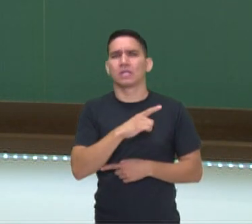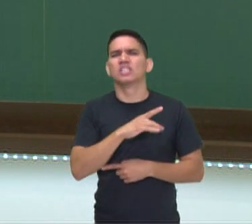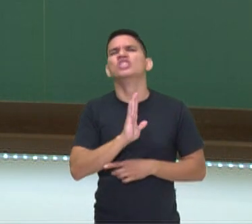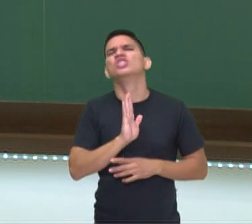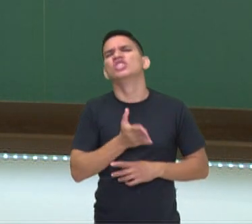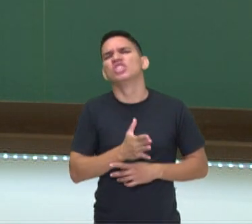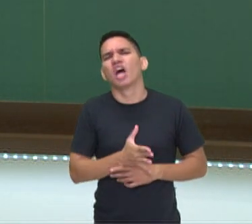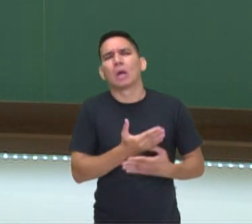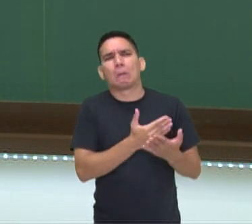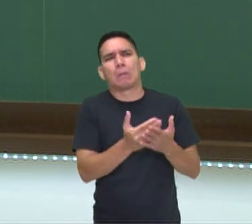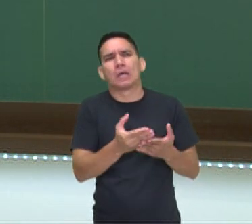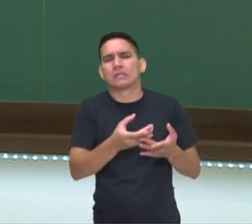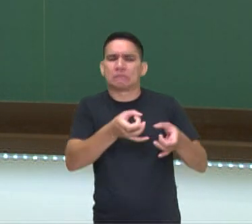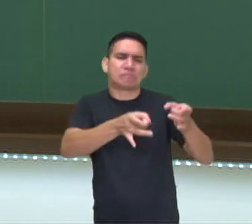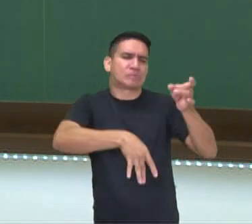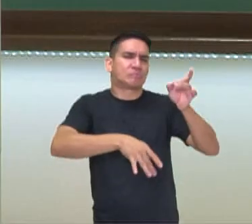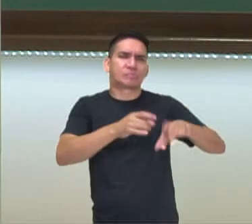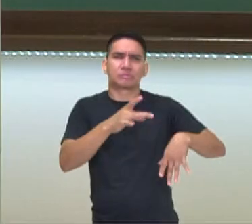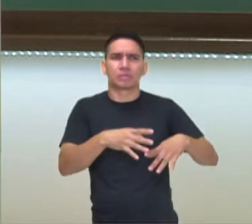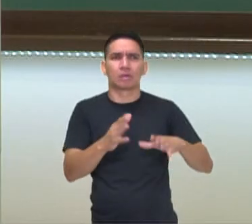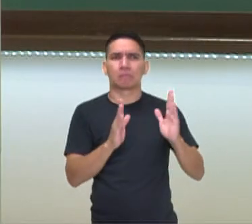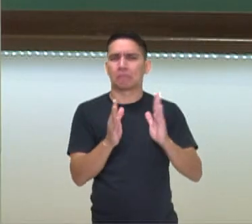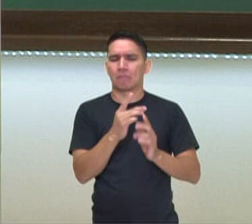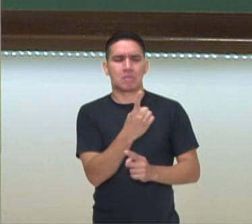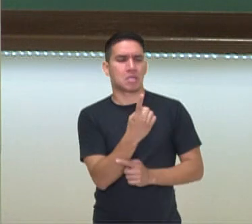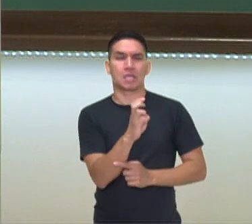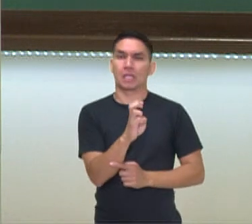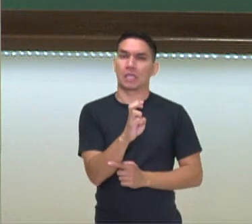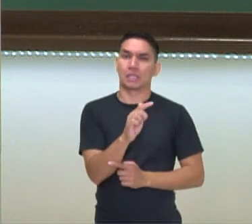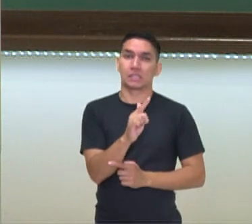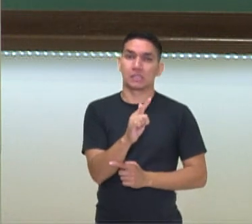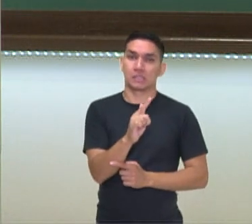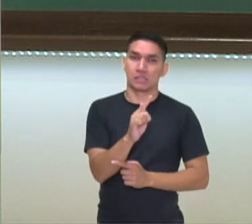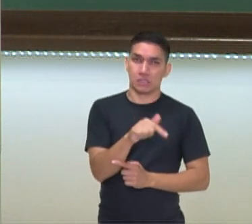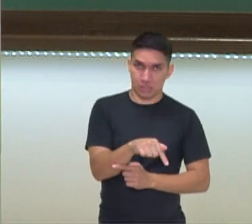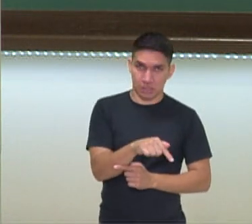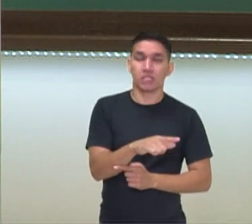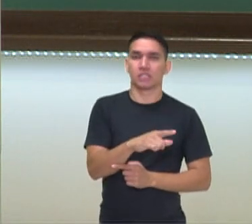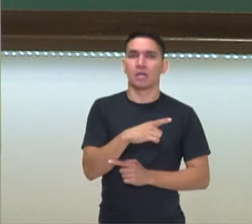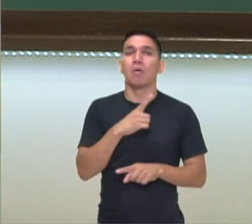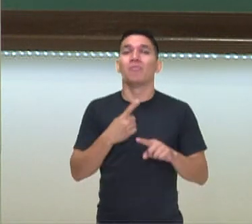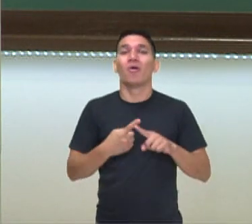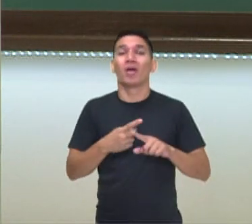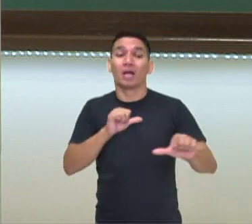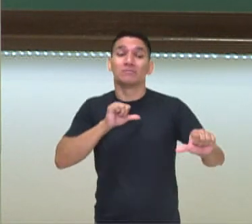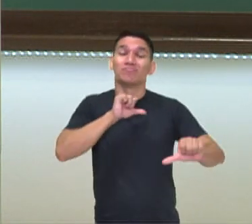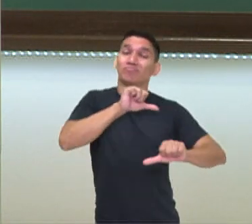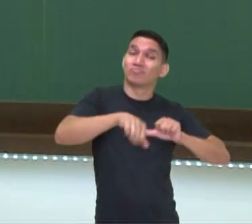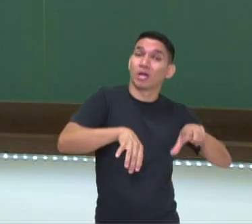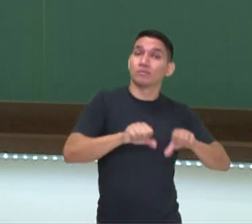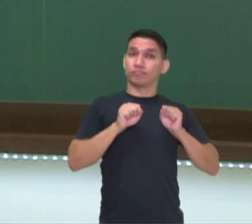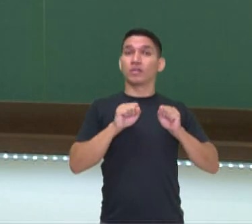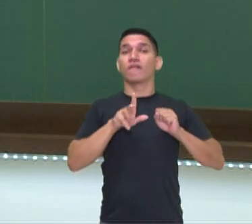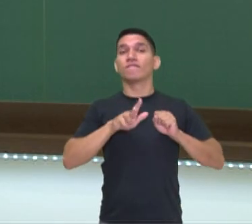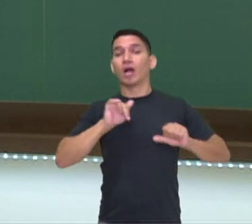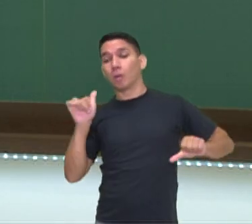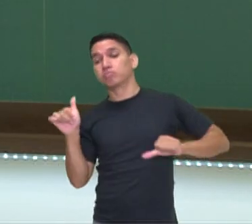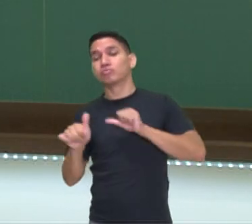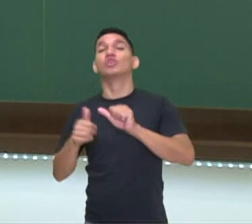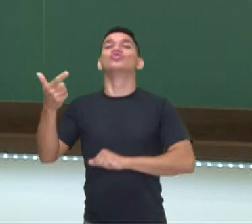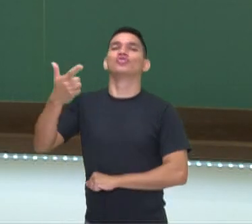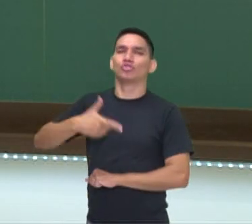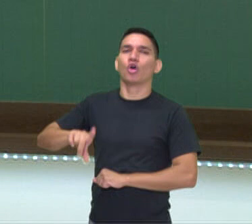sua decadência a partir de 1517, com a Reforma Protestante, né, e ele vai mudar de novo para uma